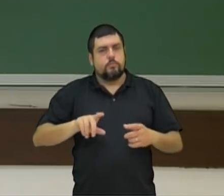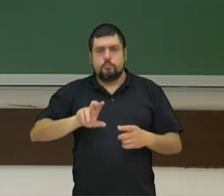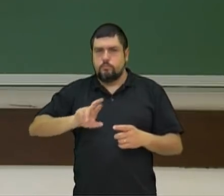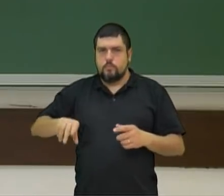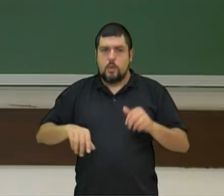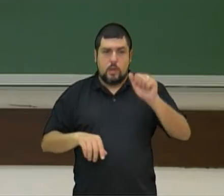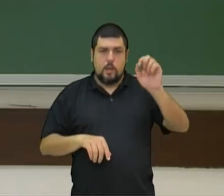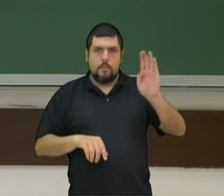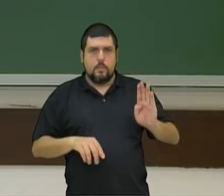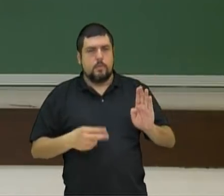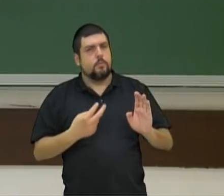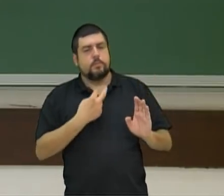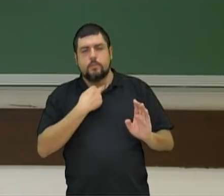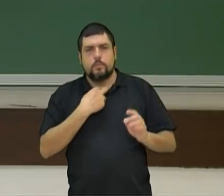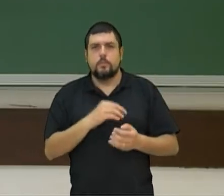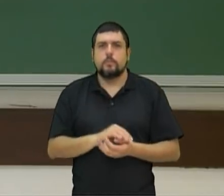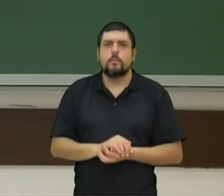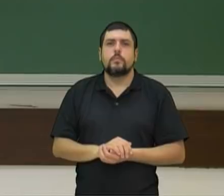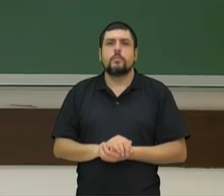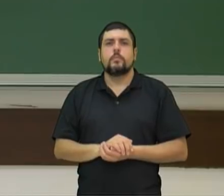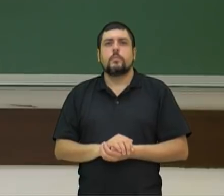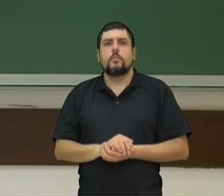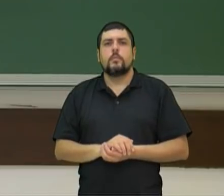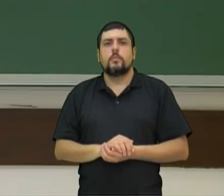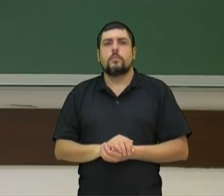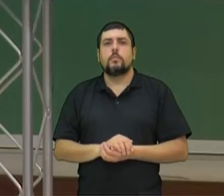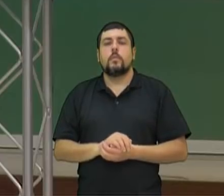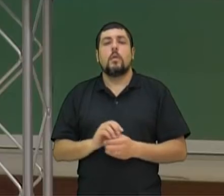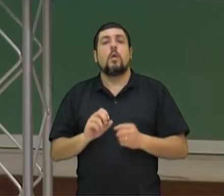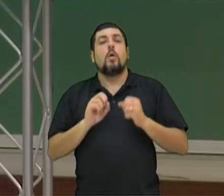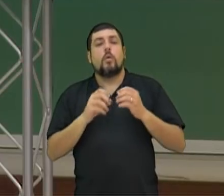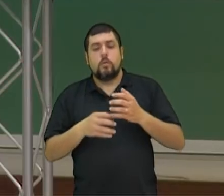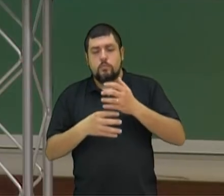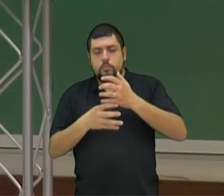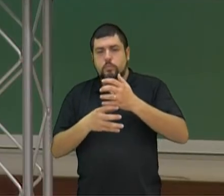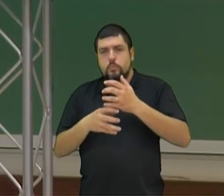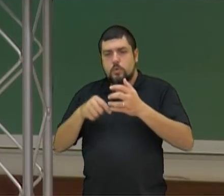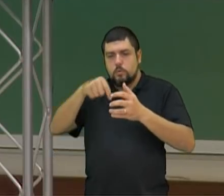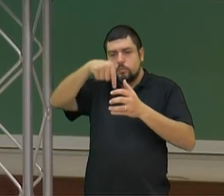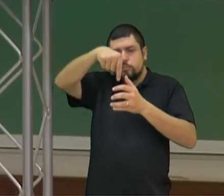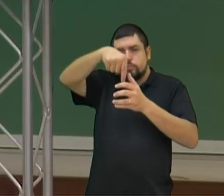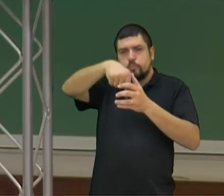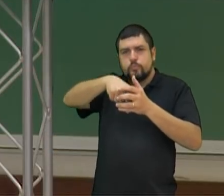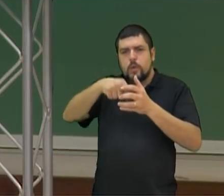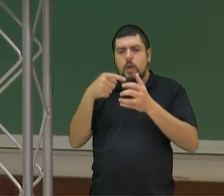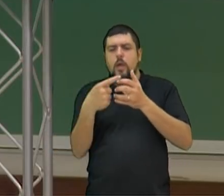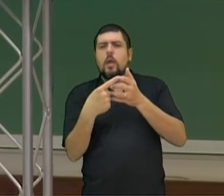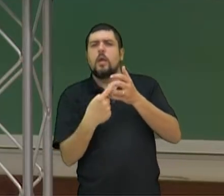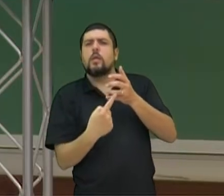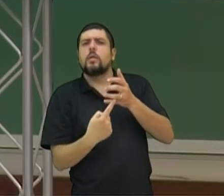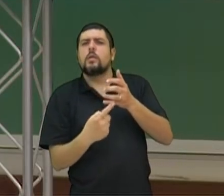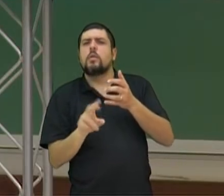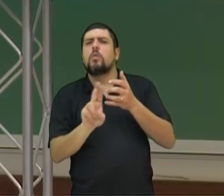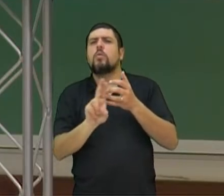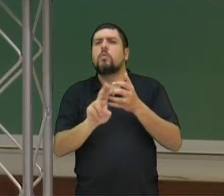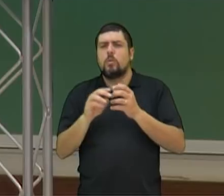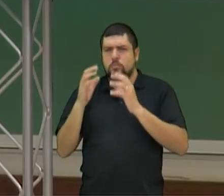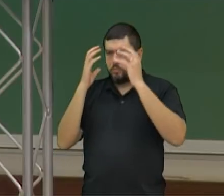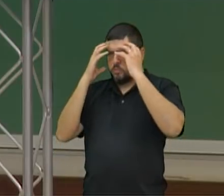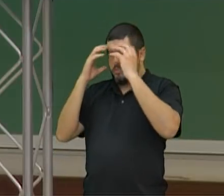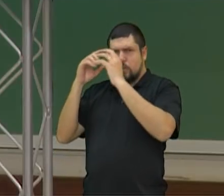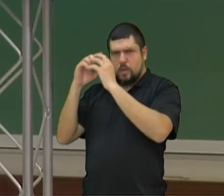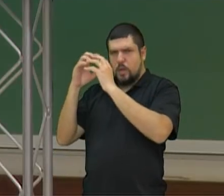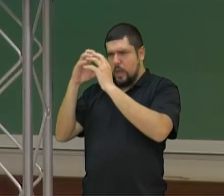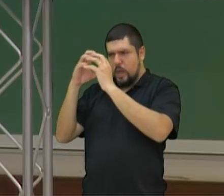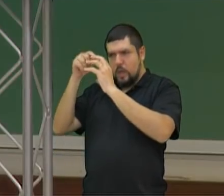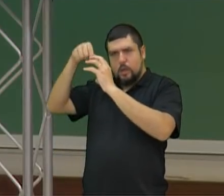letra B, sistema nervoso central. E a medula está localizada no interior da onde? Será que é da caixa craniana?